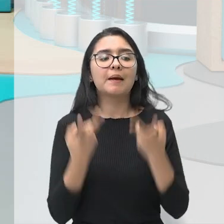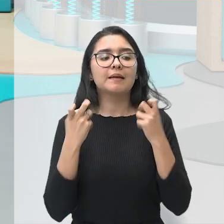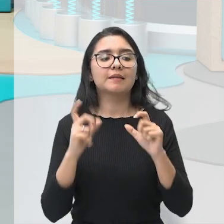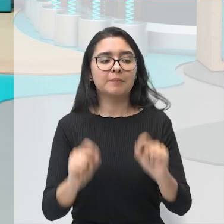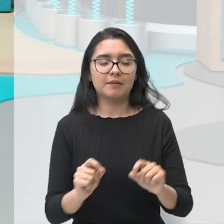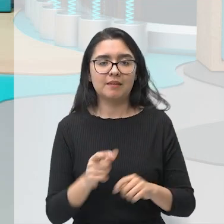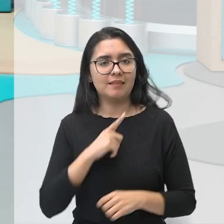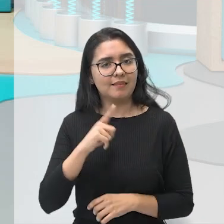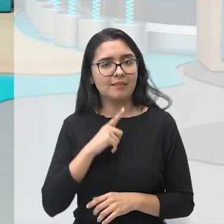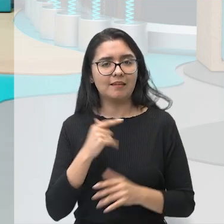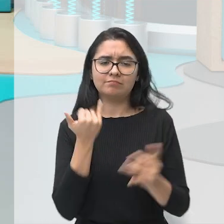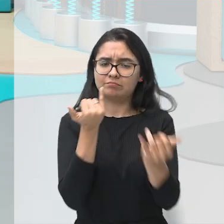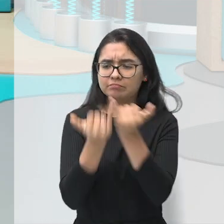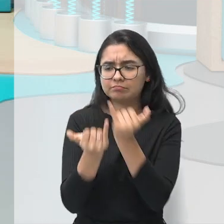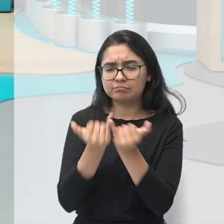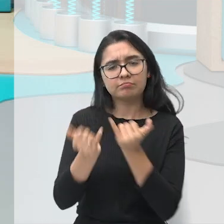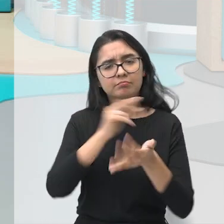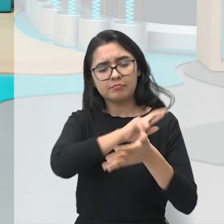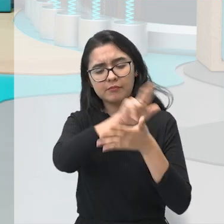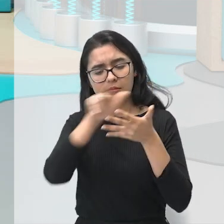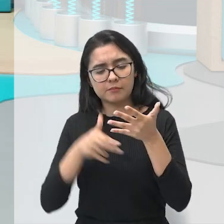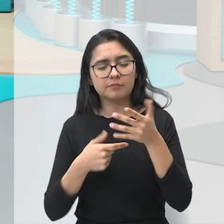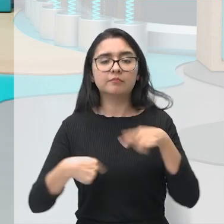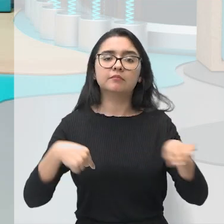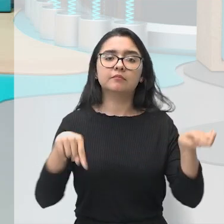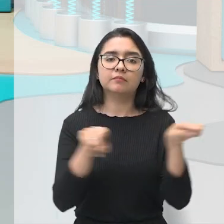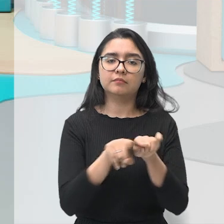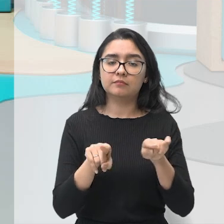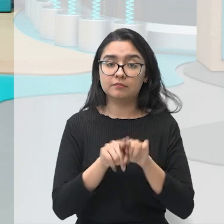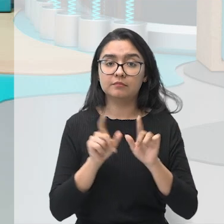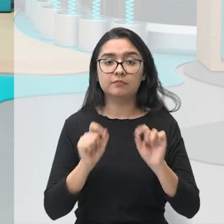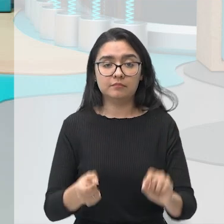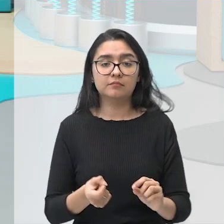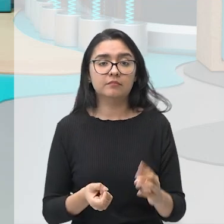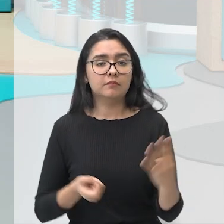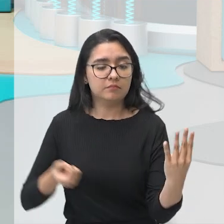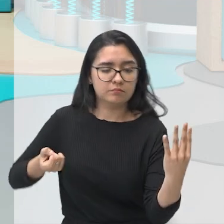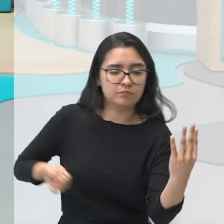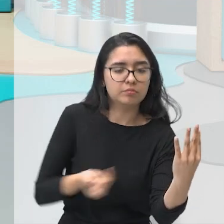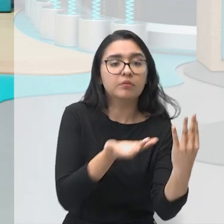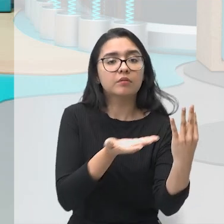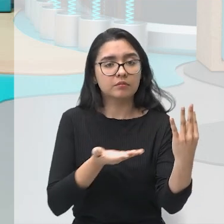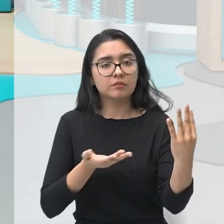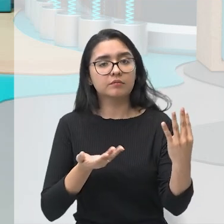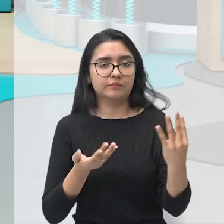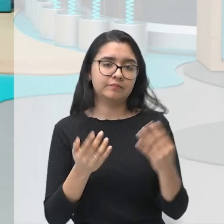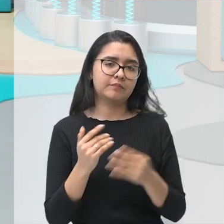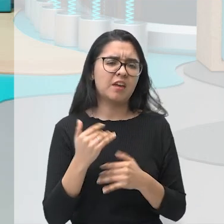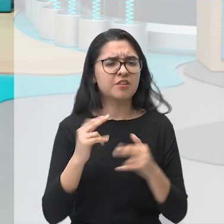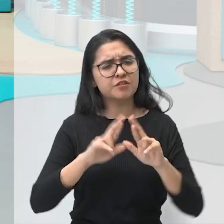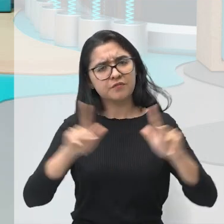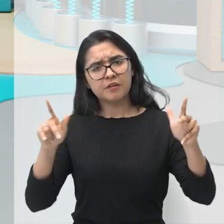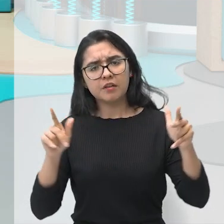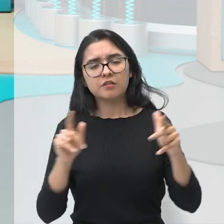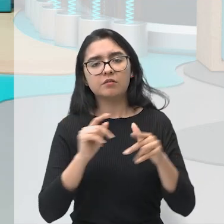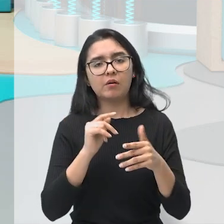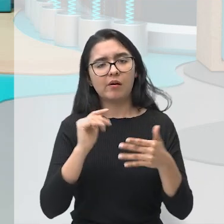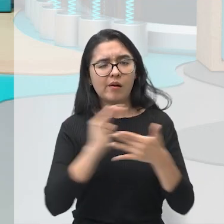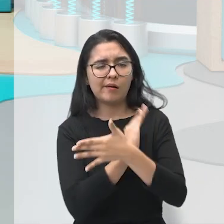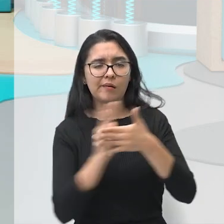tem muitas similaridades, muita semelhança com o boliche e vai se diferenciar em poucos aspectos. Olha